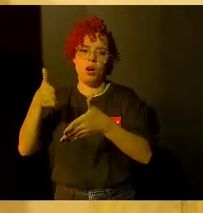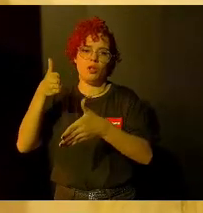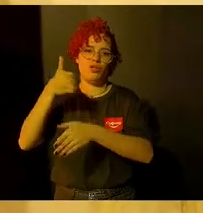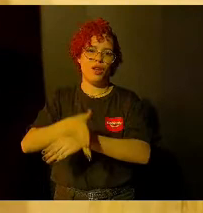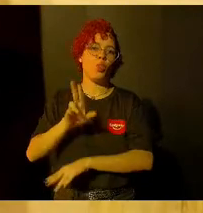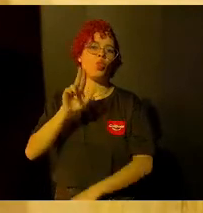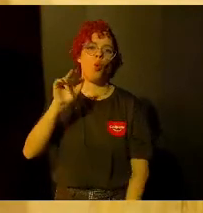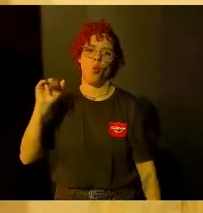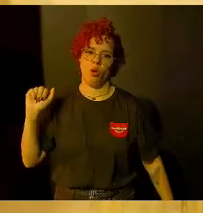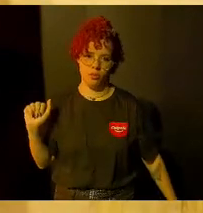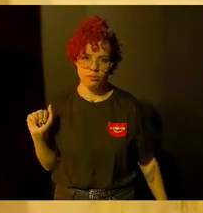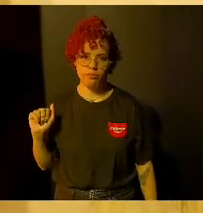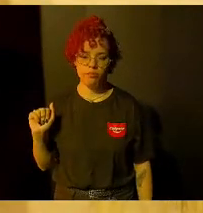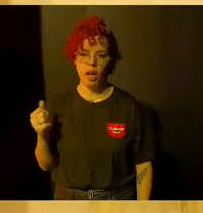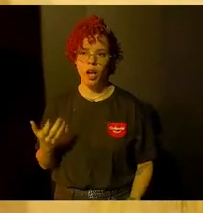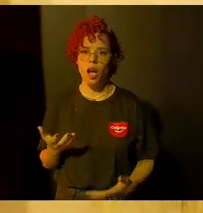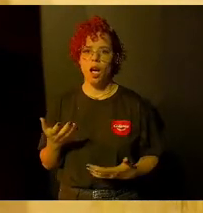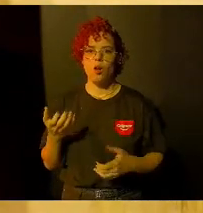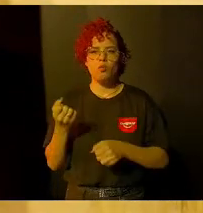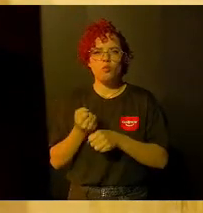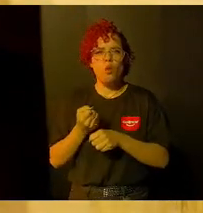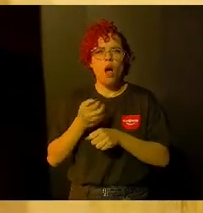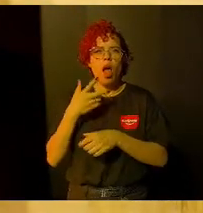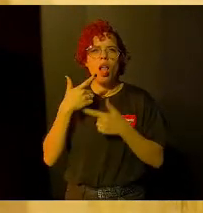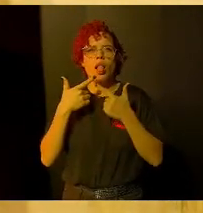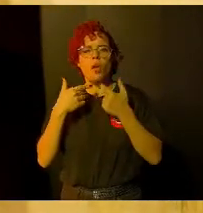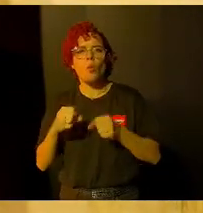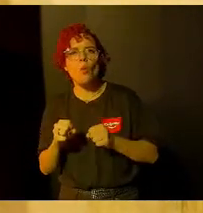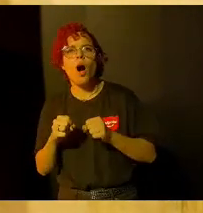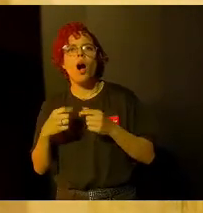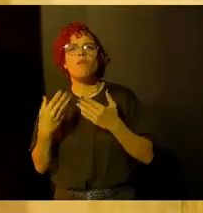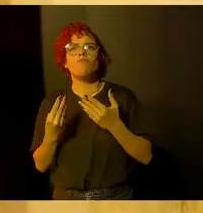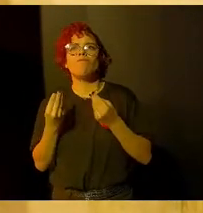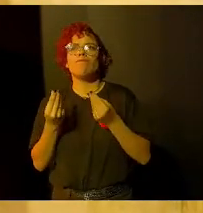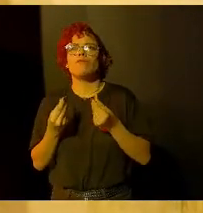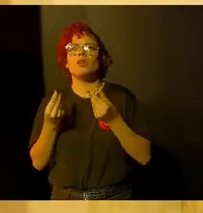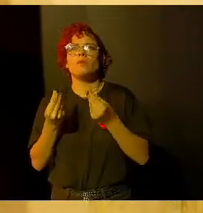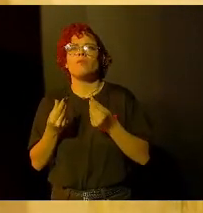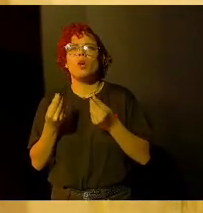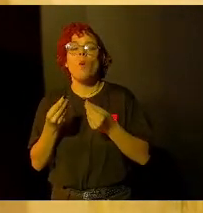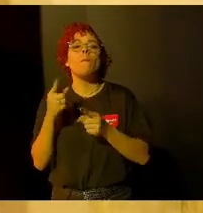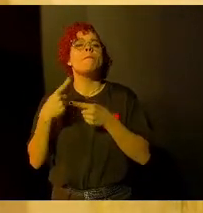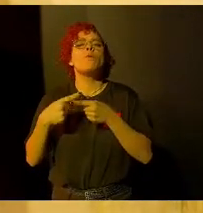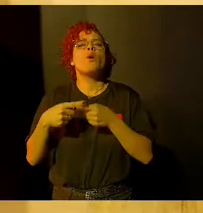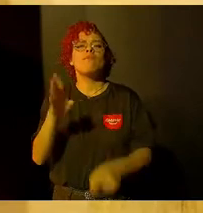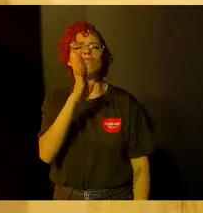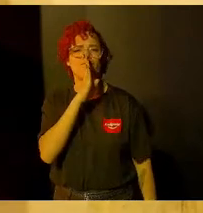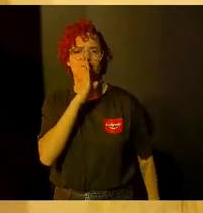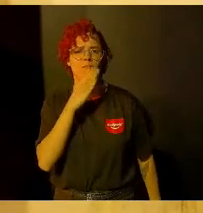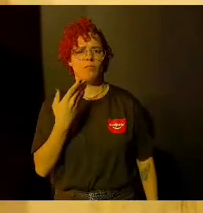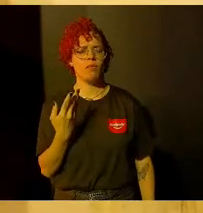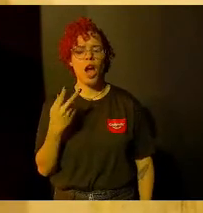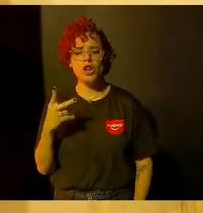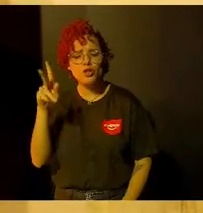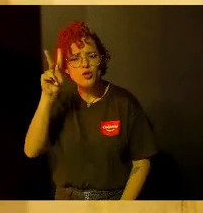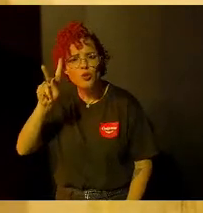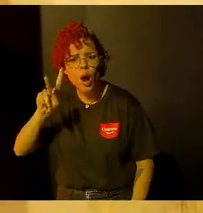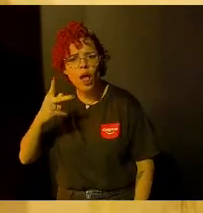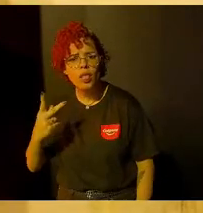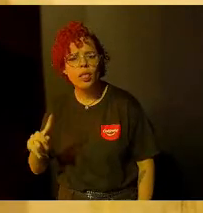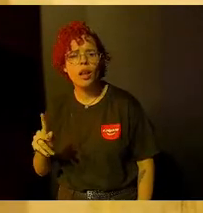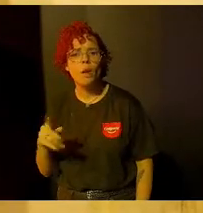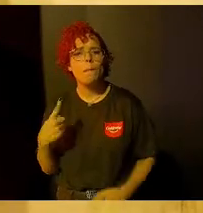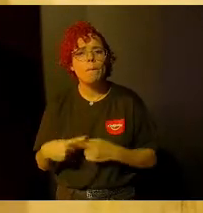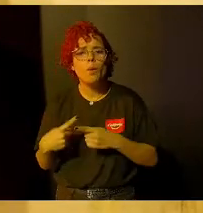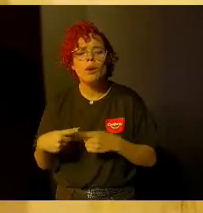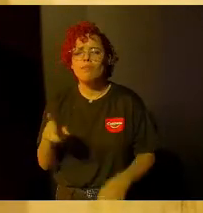o trabalho também de reconstrução a partir dessa linguagem de descobrir porque que silenciavam né Porque que a história dele era ao